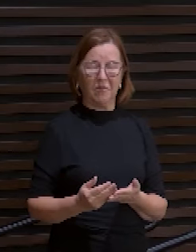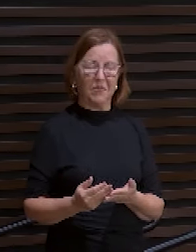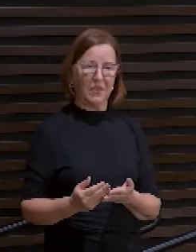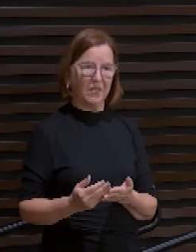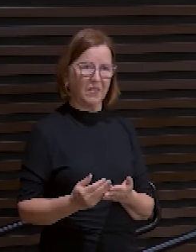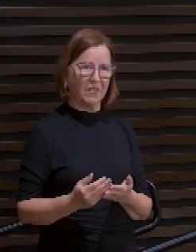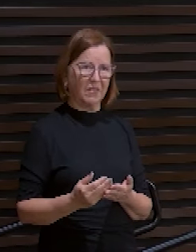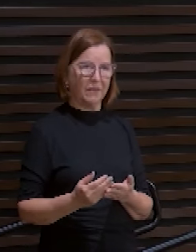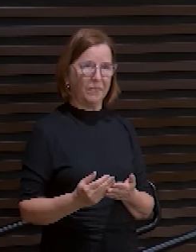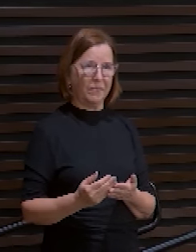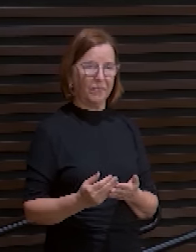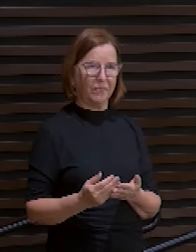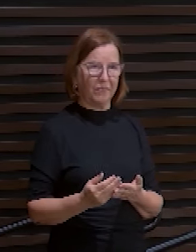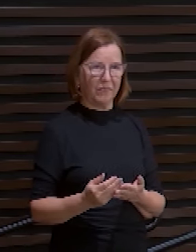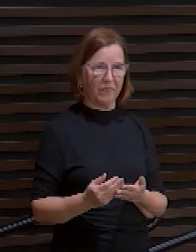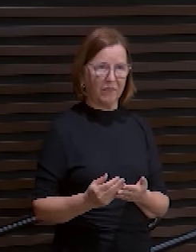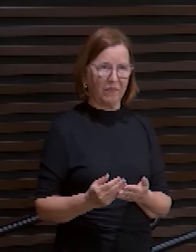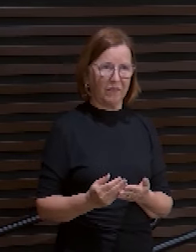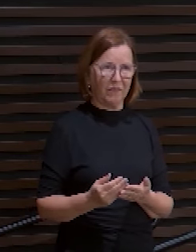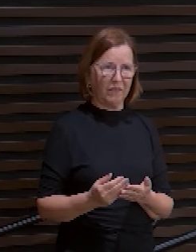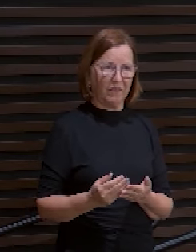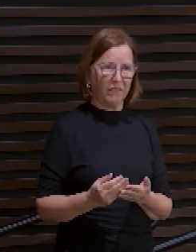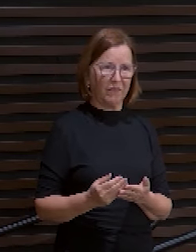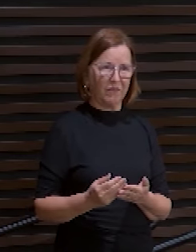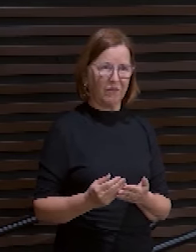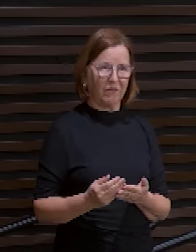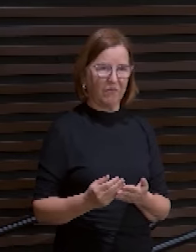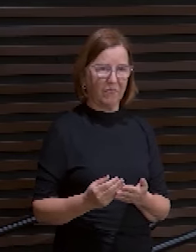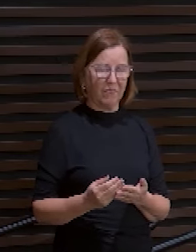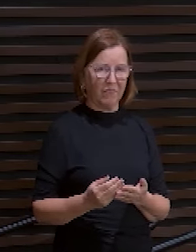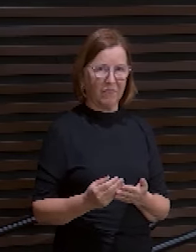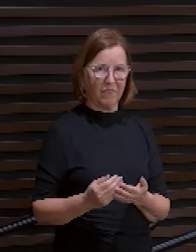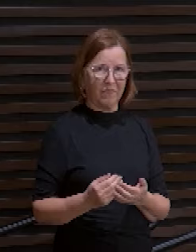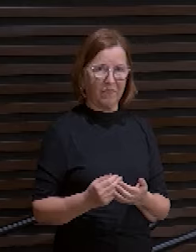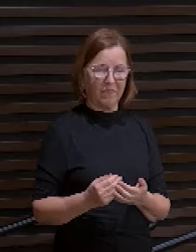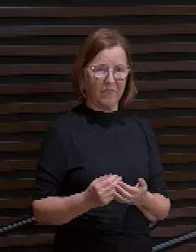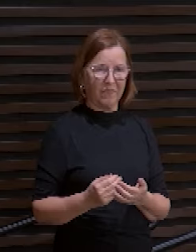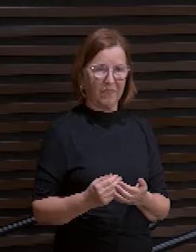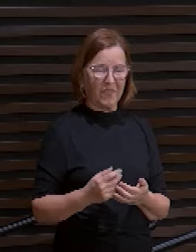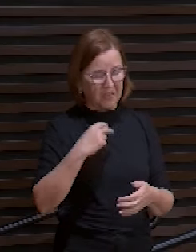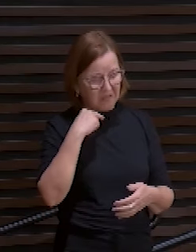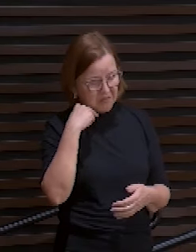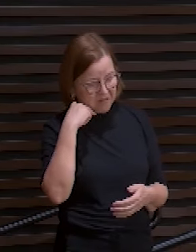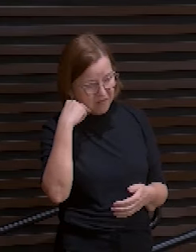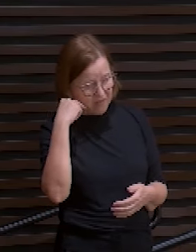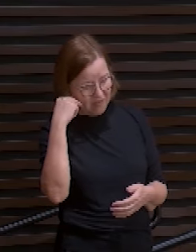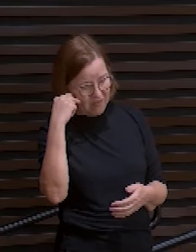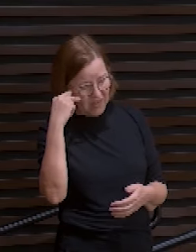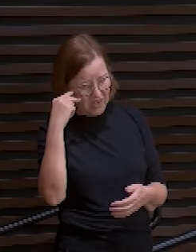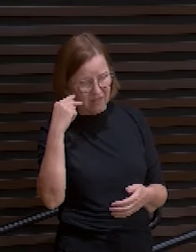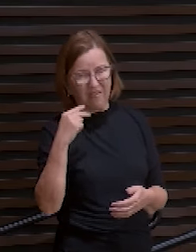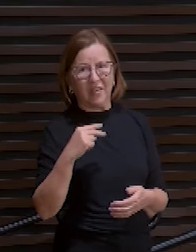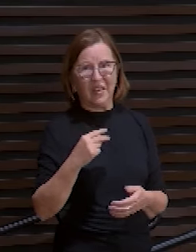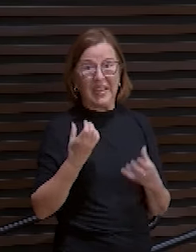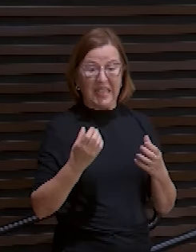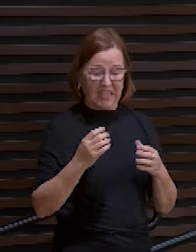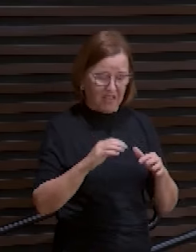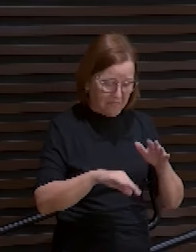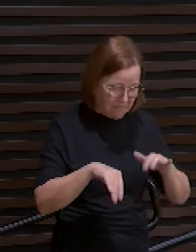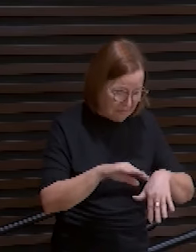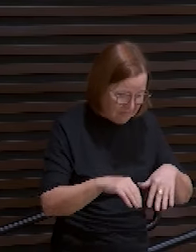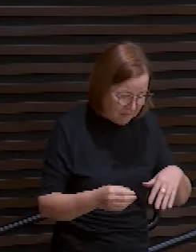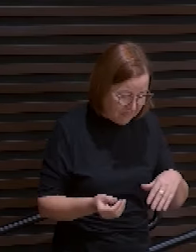vem aquilo que você quer abrir um buraco no chão e entrar porque Ah o senhor não